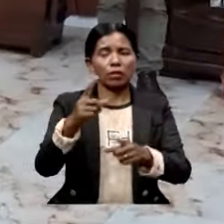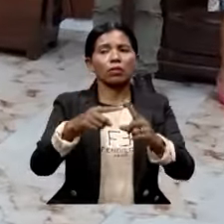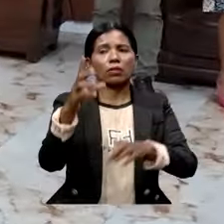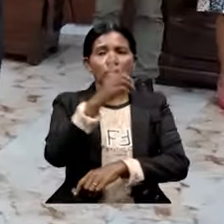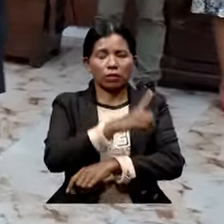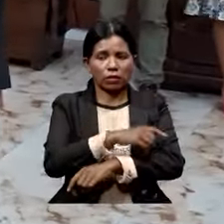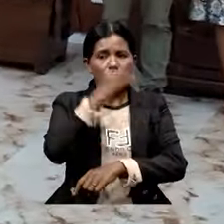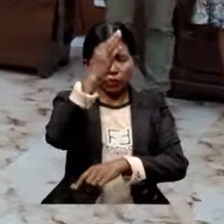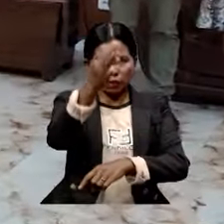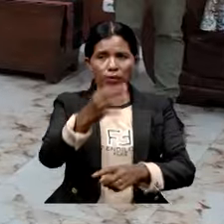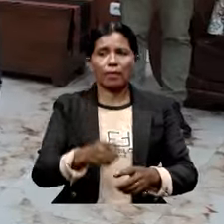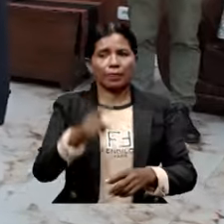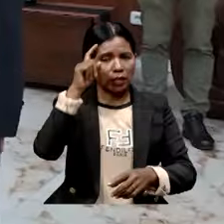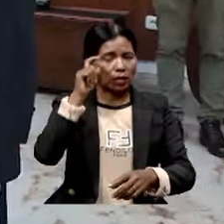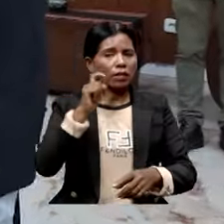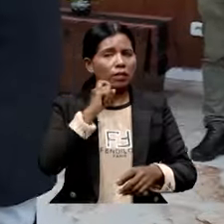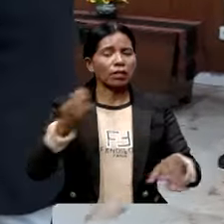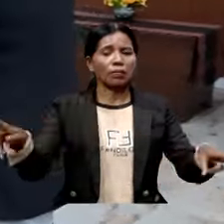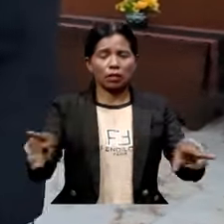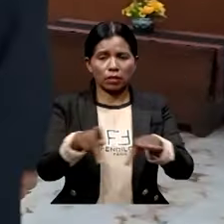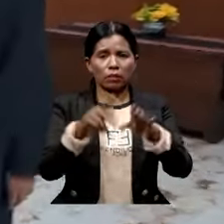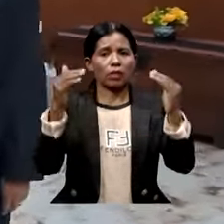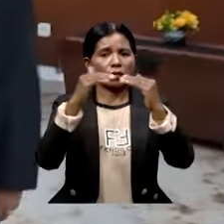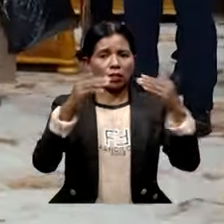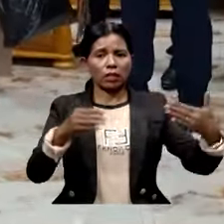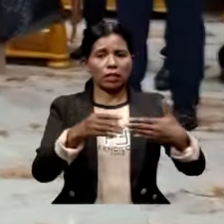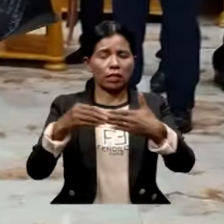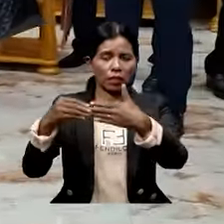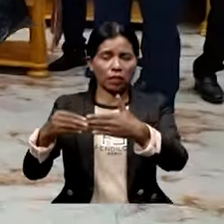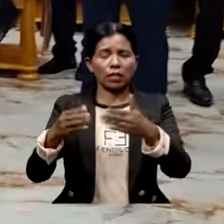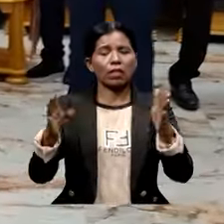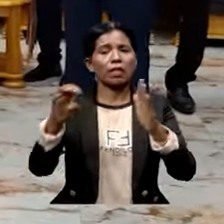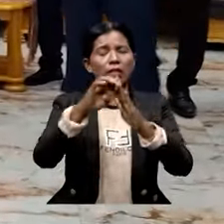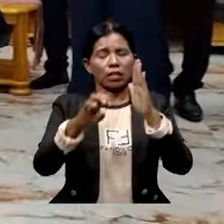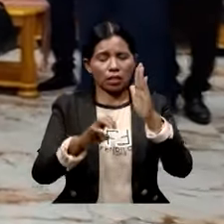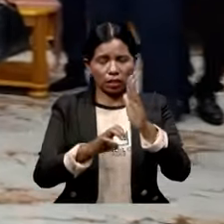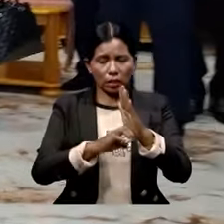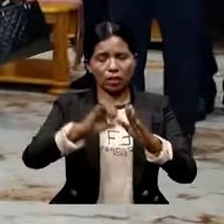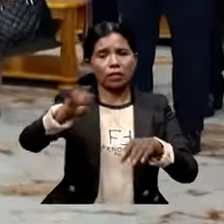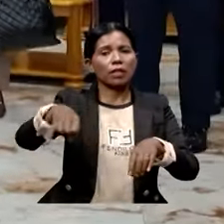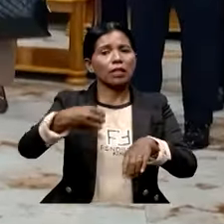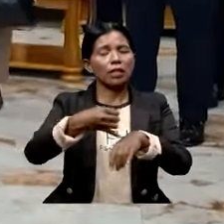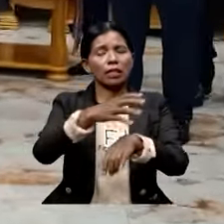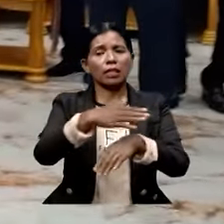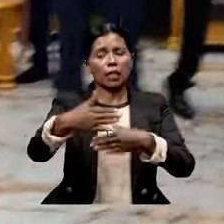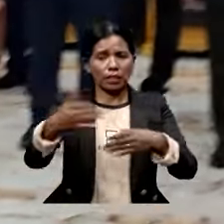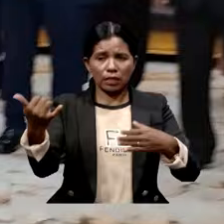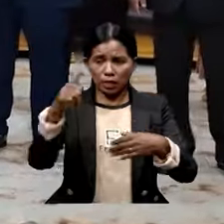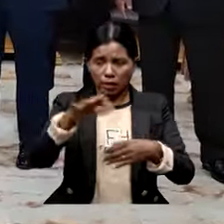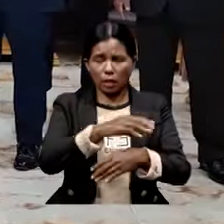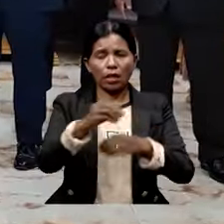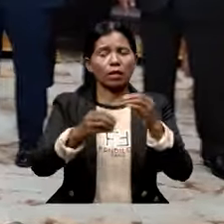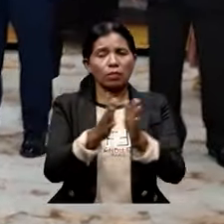no futuro. Xanana Guzmán Mose participa semeira líderes aliança estado Ilha Kixira, no se lança oficialmente livro